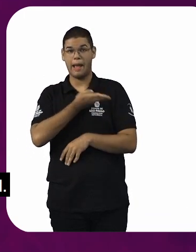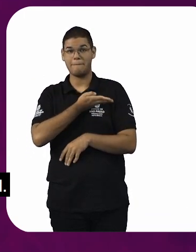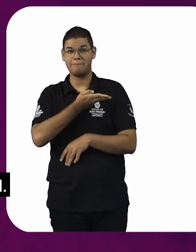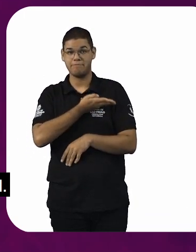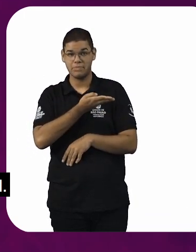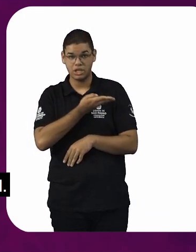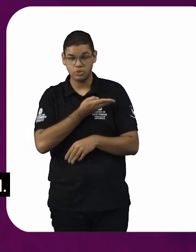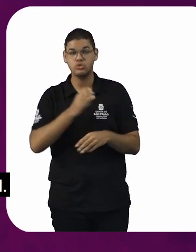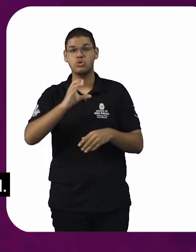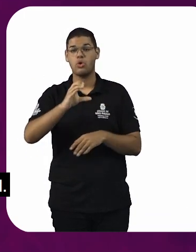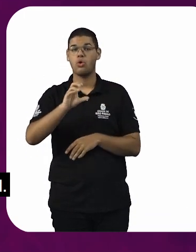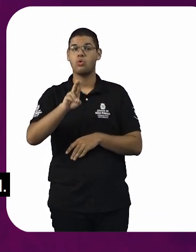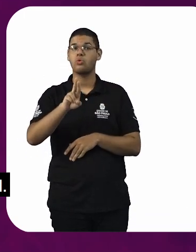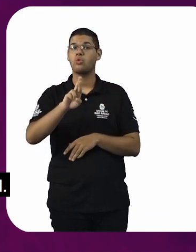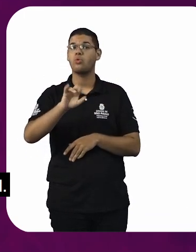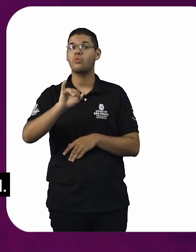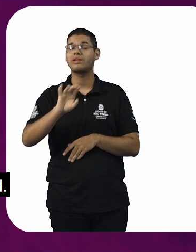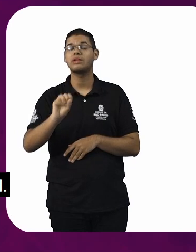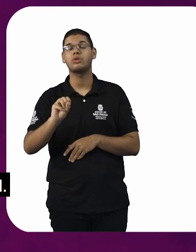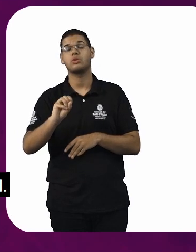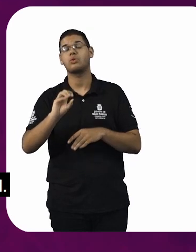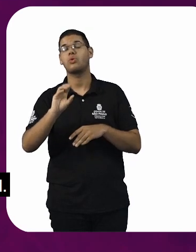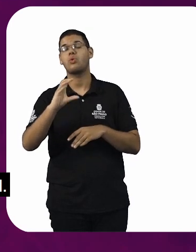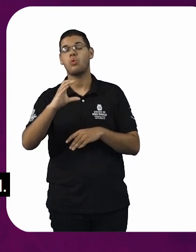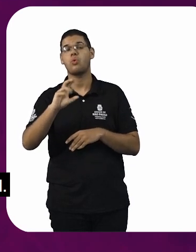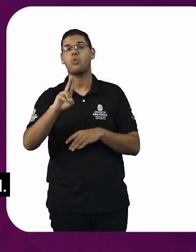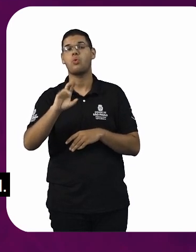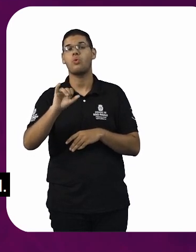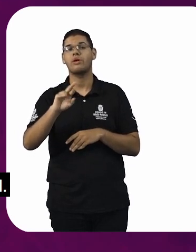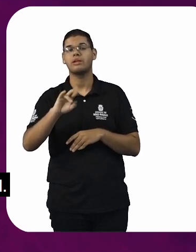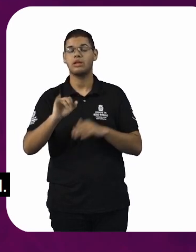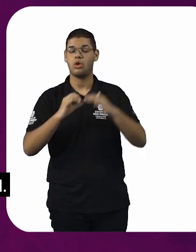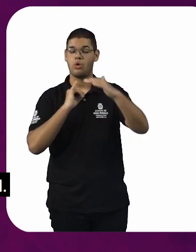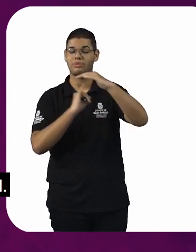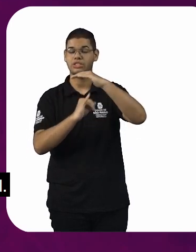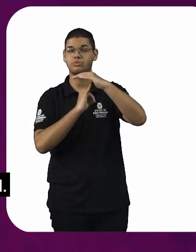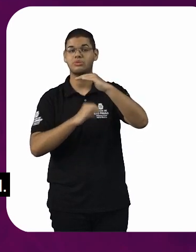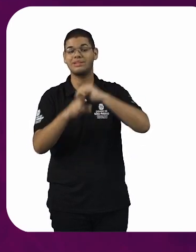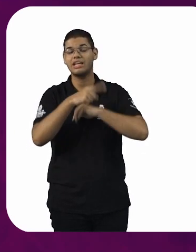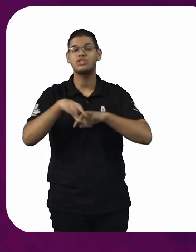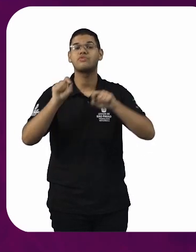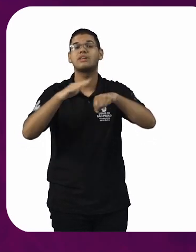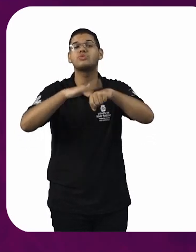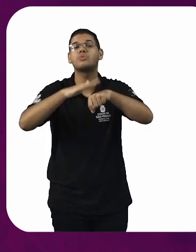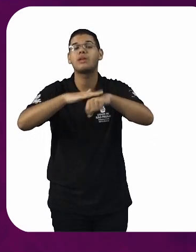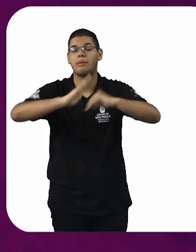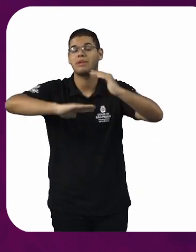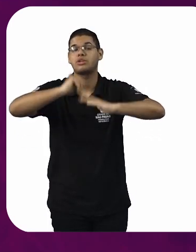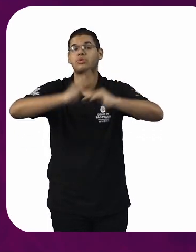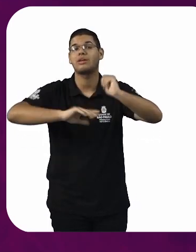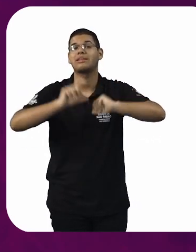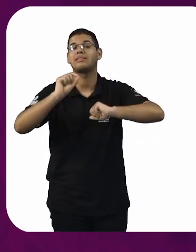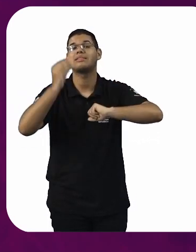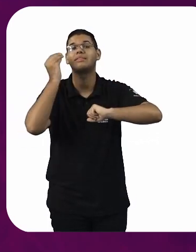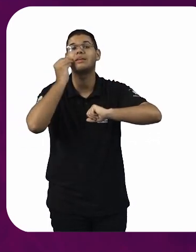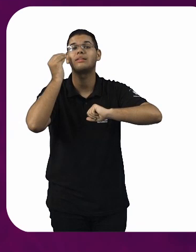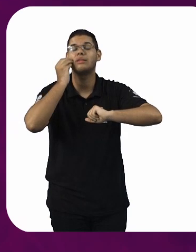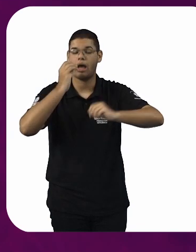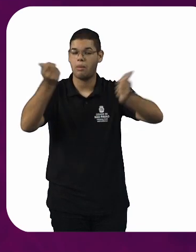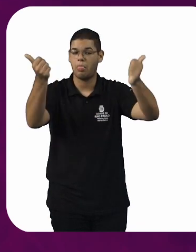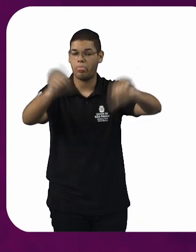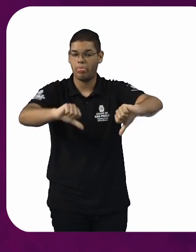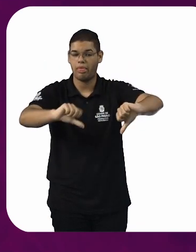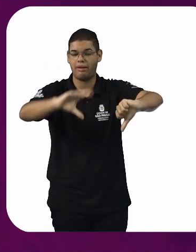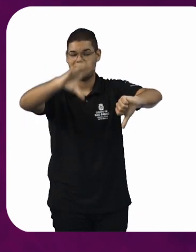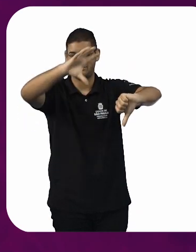nas quais nós atuamos também com esse viés de combater a discriminação racial. E nesse HC foi